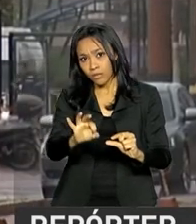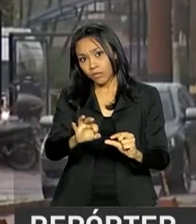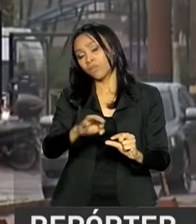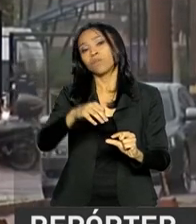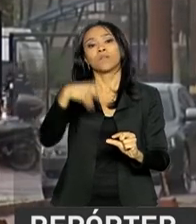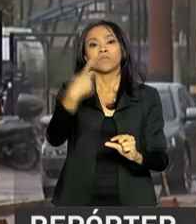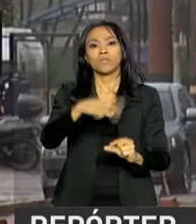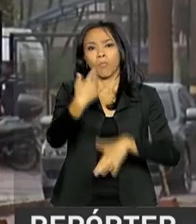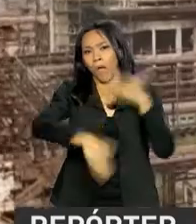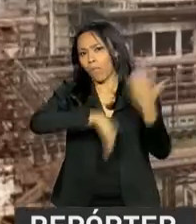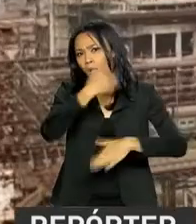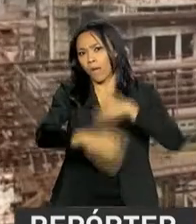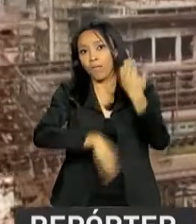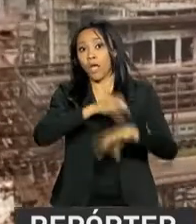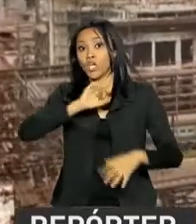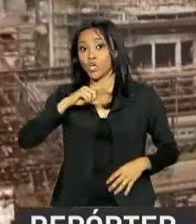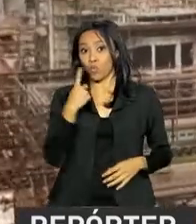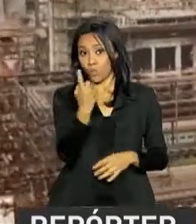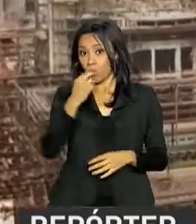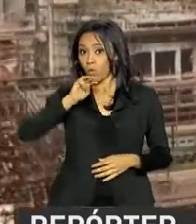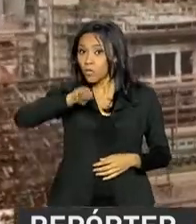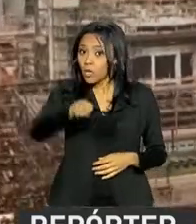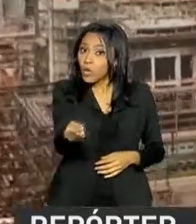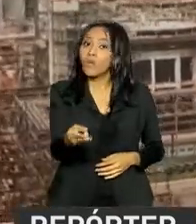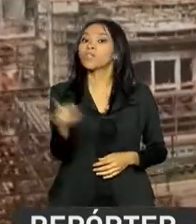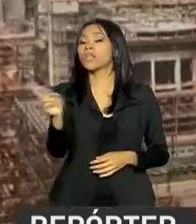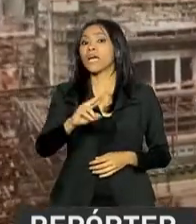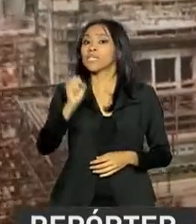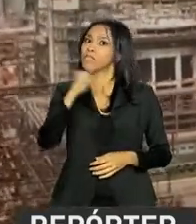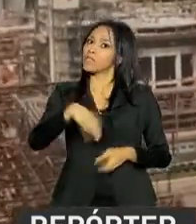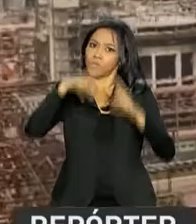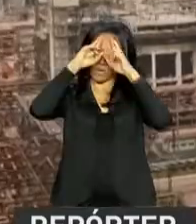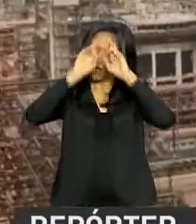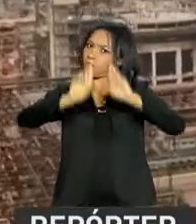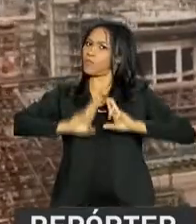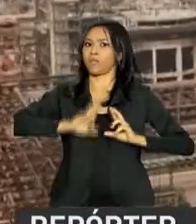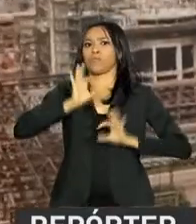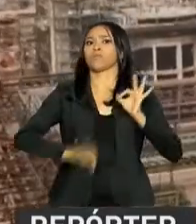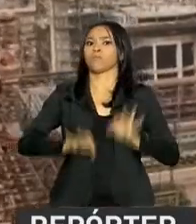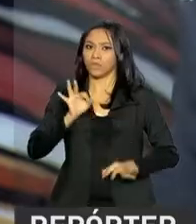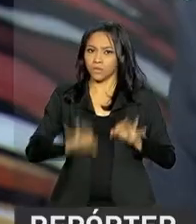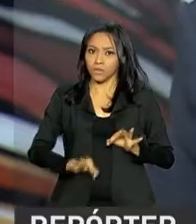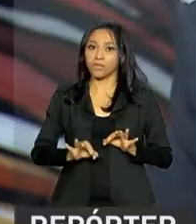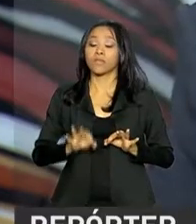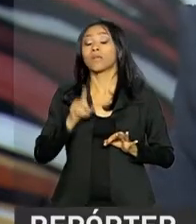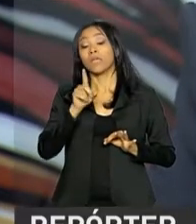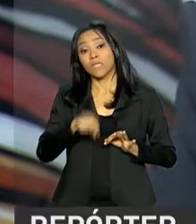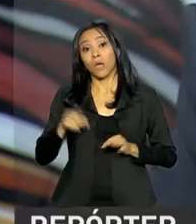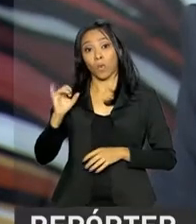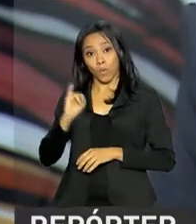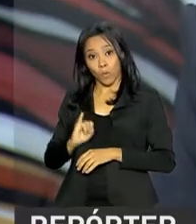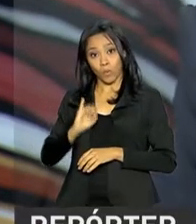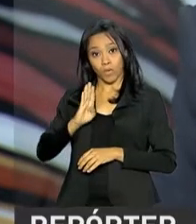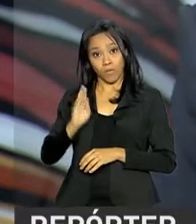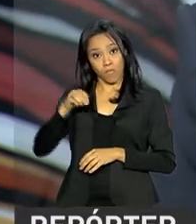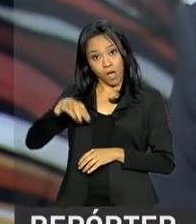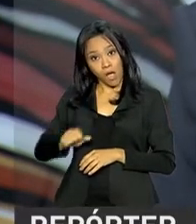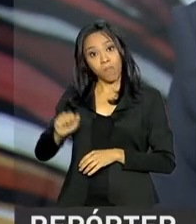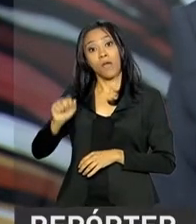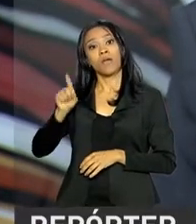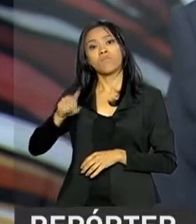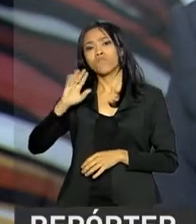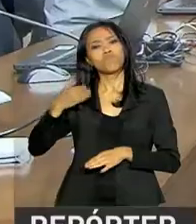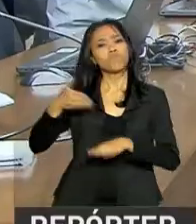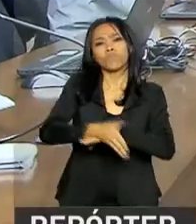de reais por dia caso a hydronorth diz respeito à decisão a análise do caso pelo ibama foi a pedido do ministro do meio